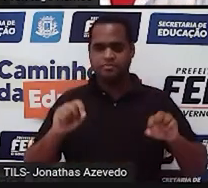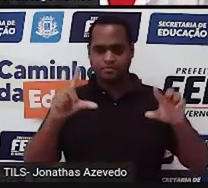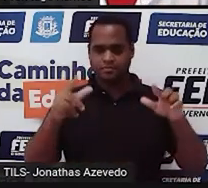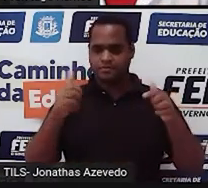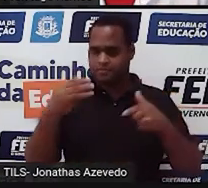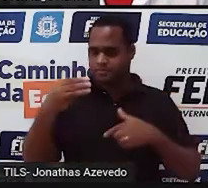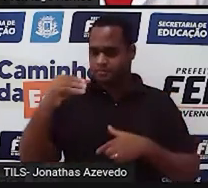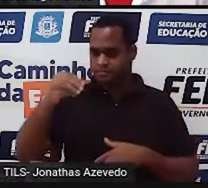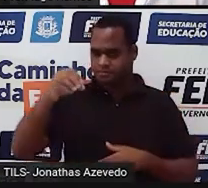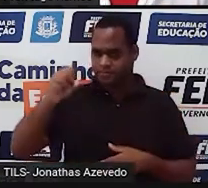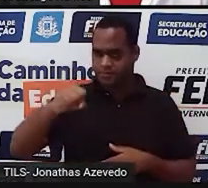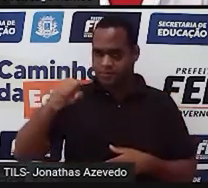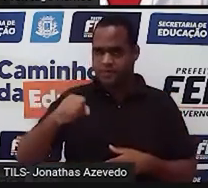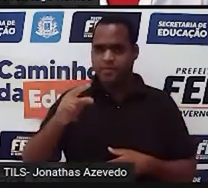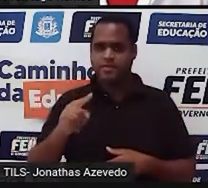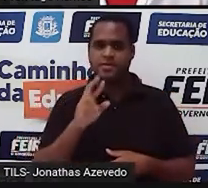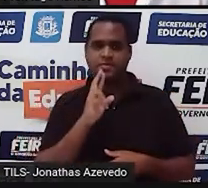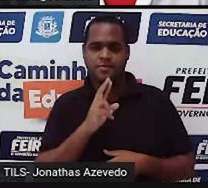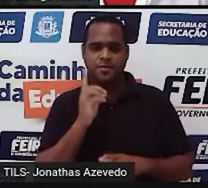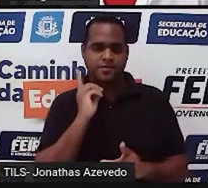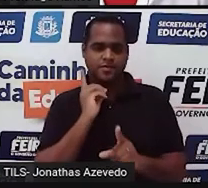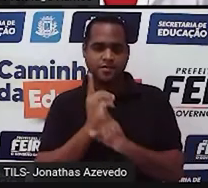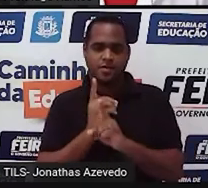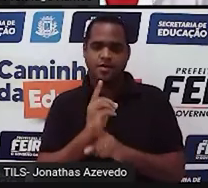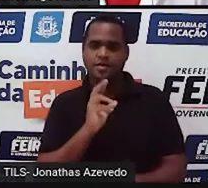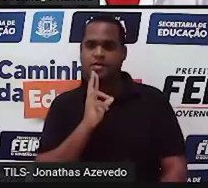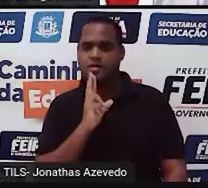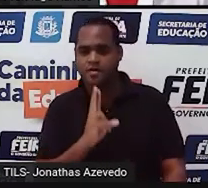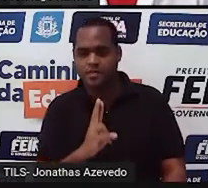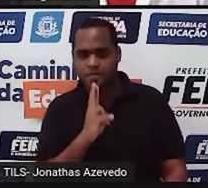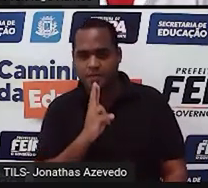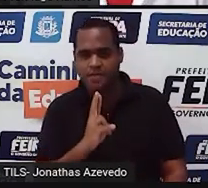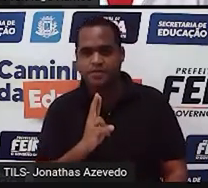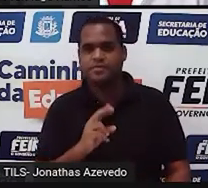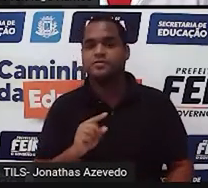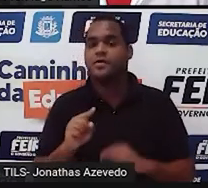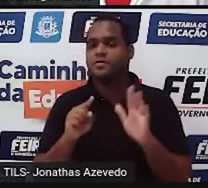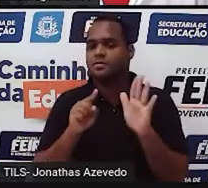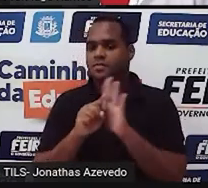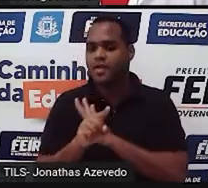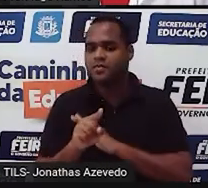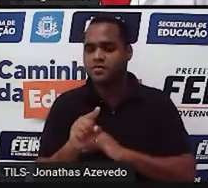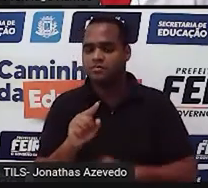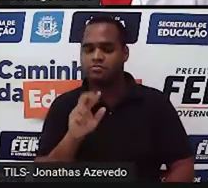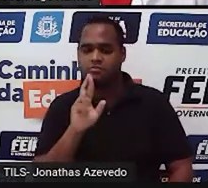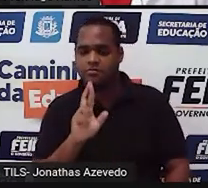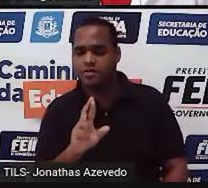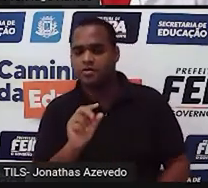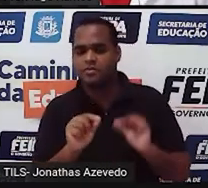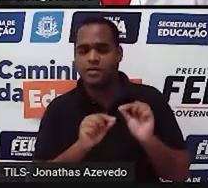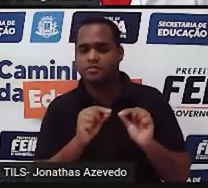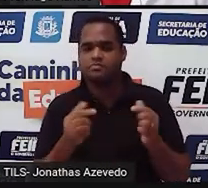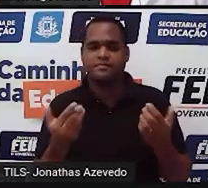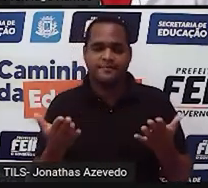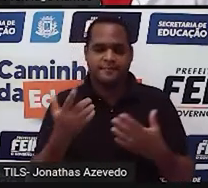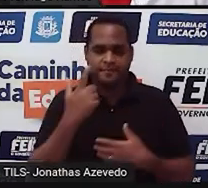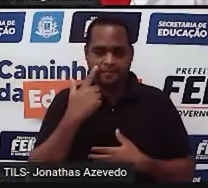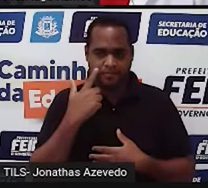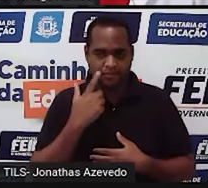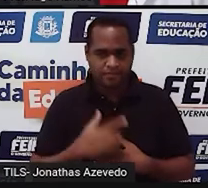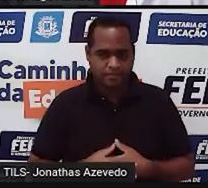perguntas 30 segundos para você encontrar Qual é a pergunta correta Tá bom